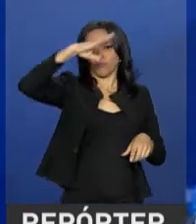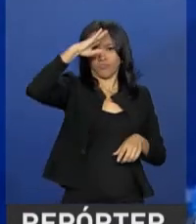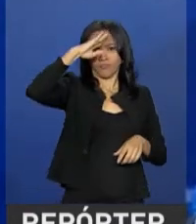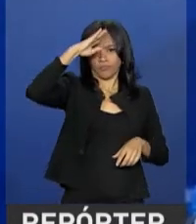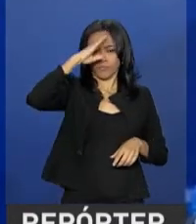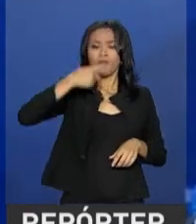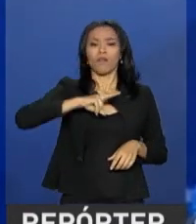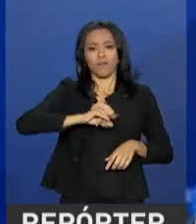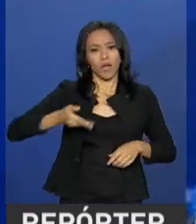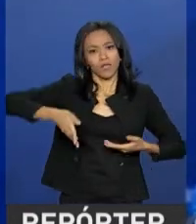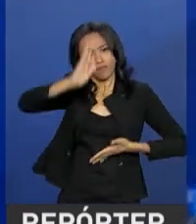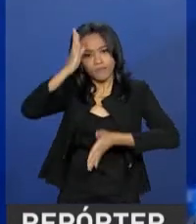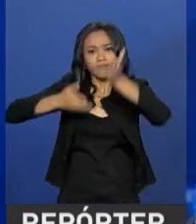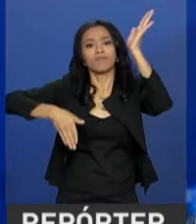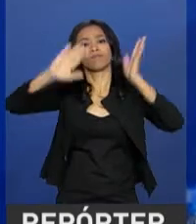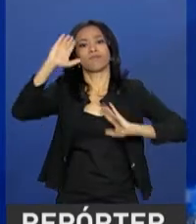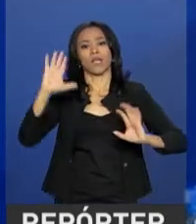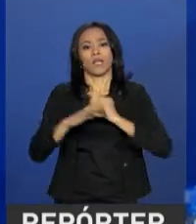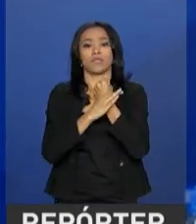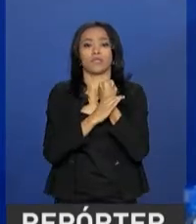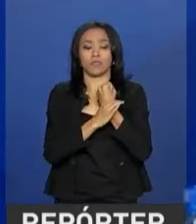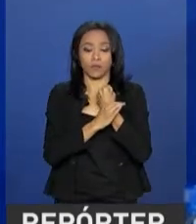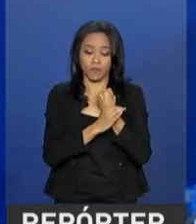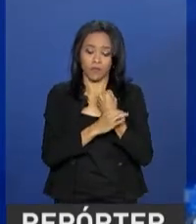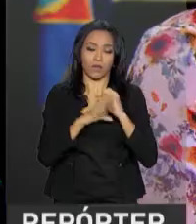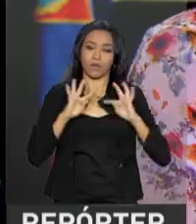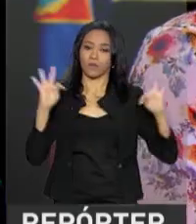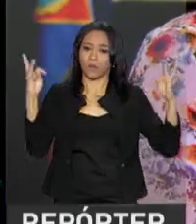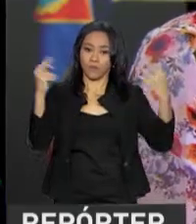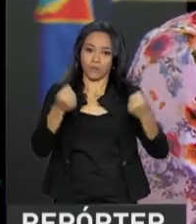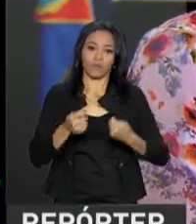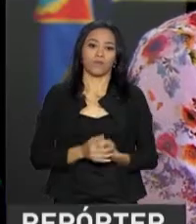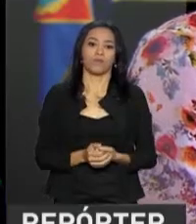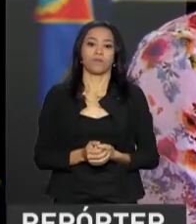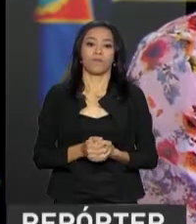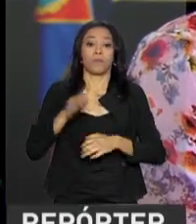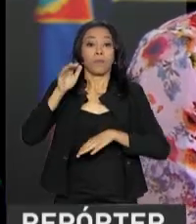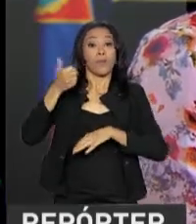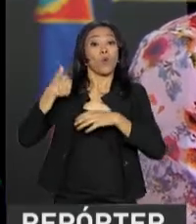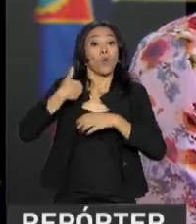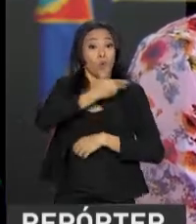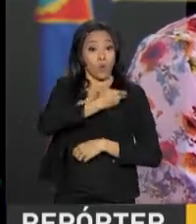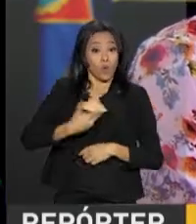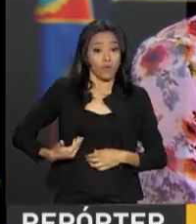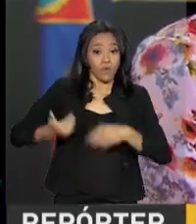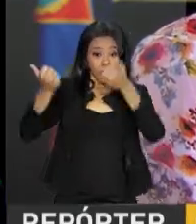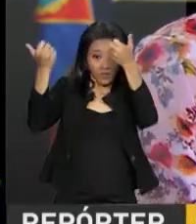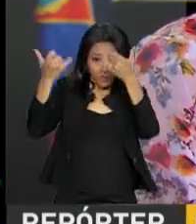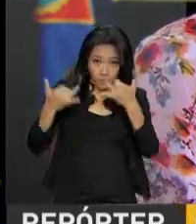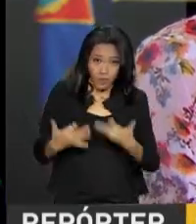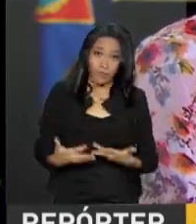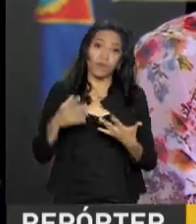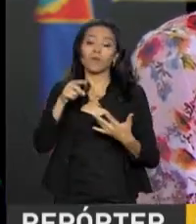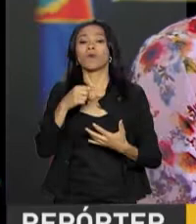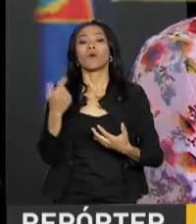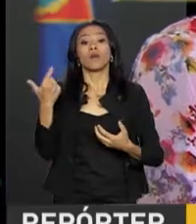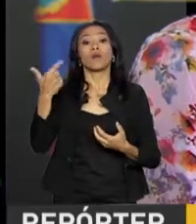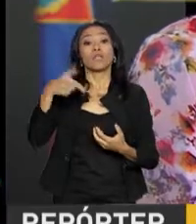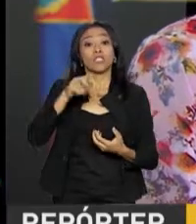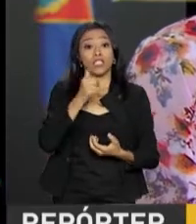o retorno à escola ea viagem de todos em segurança segundo o governo as e cimento de combustível dos 15 principais